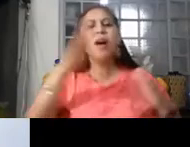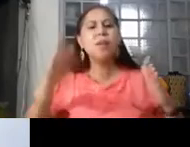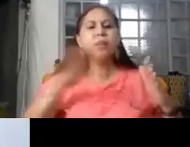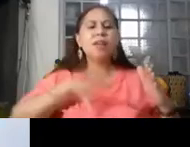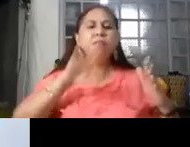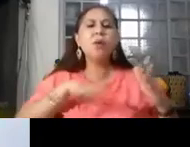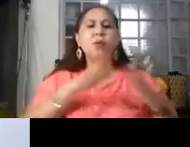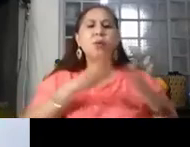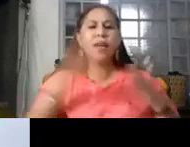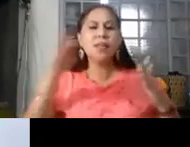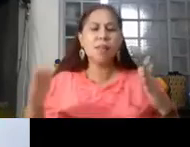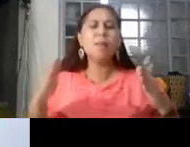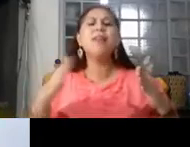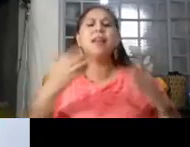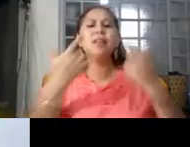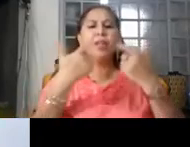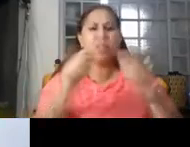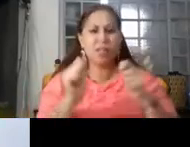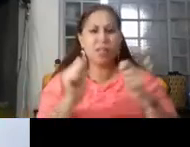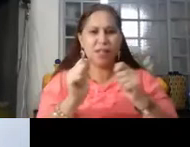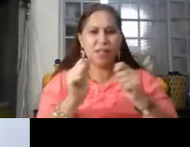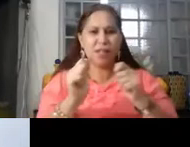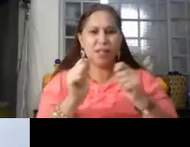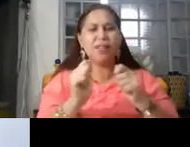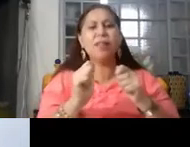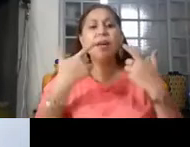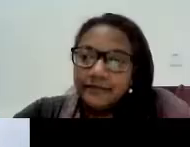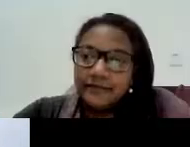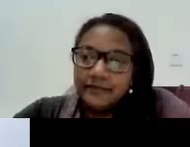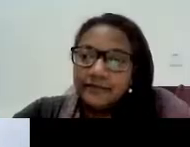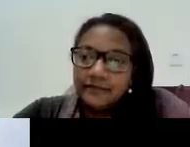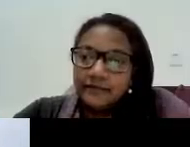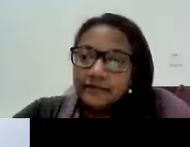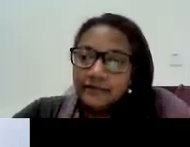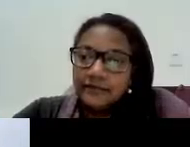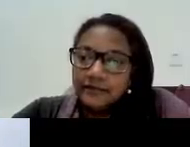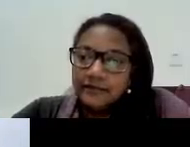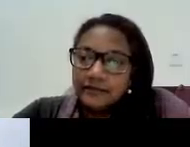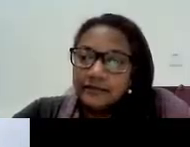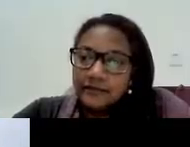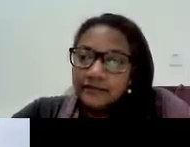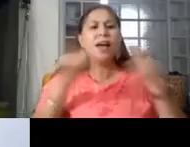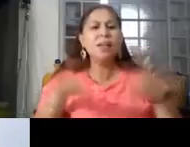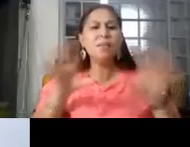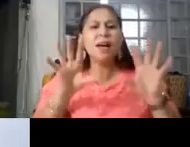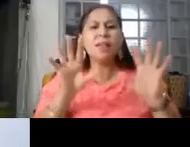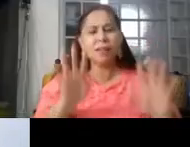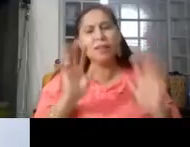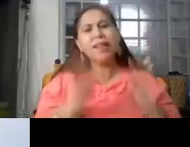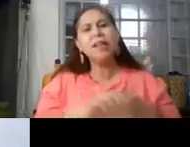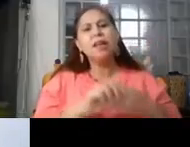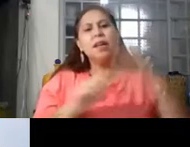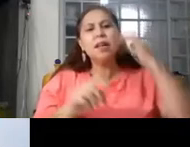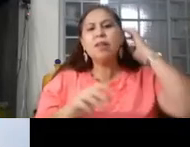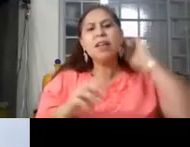ramo da língua portuguesa, é a parte da linguística, entendeu? É a parte da linguística, porque na escola a gente só aprende mais a gramática,